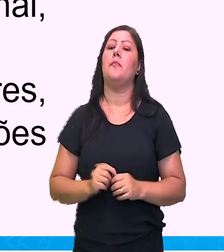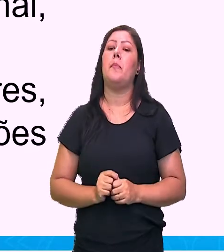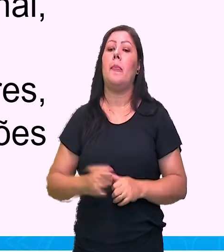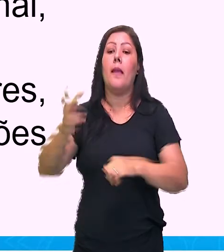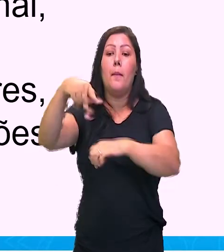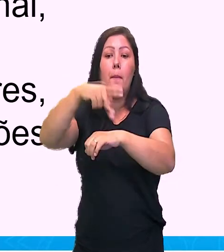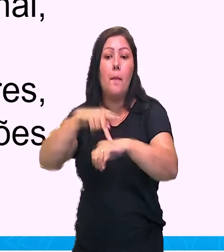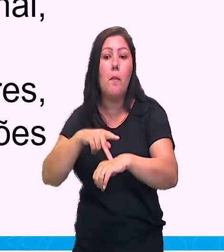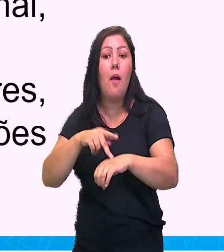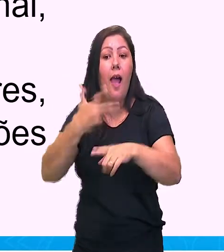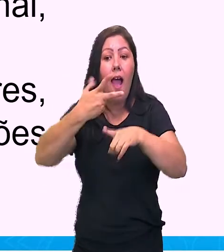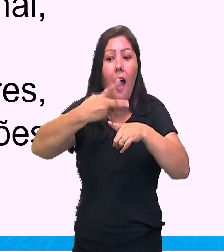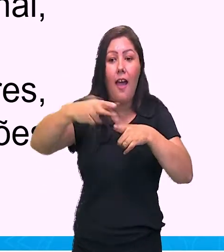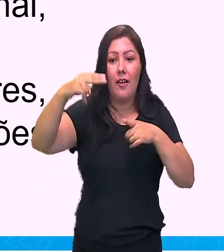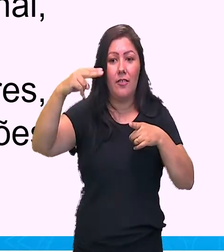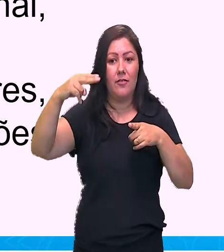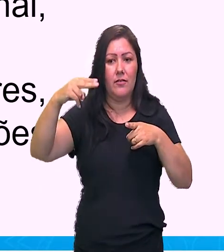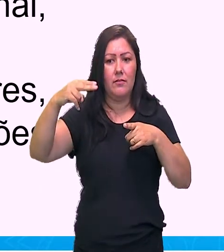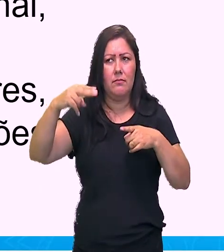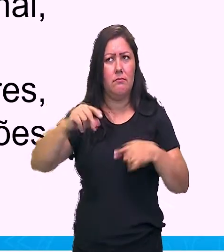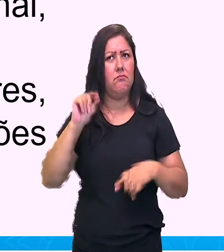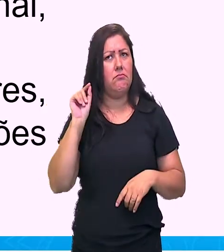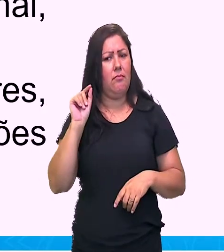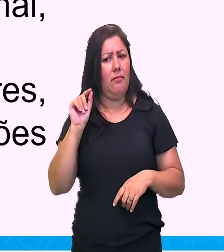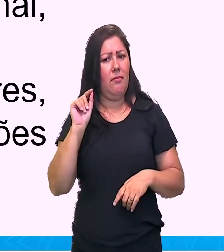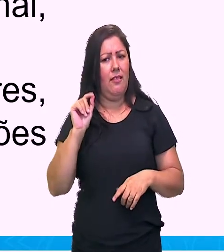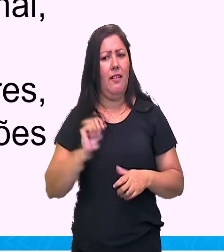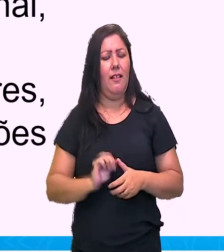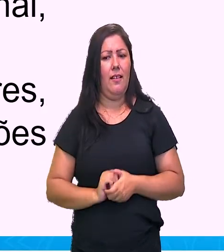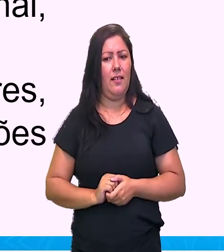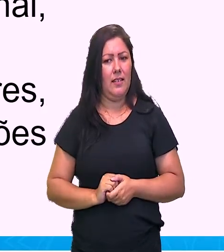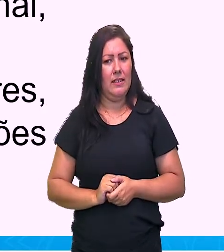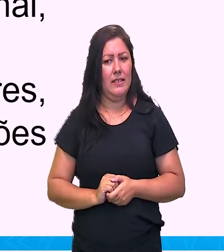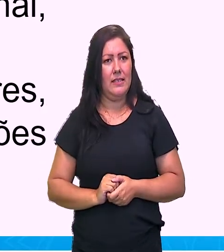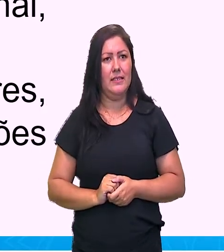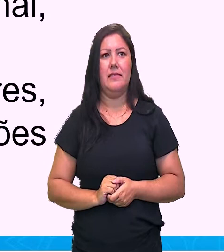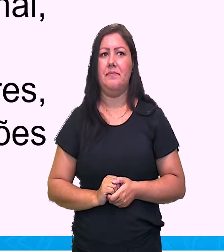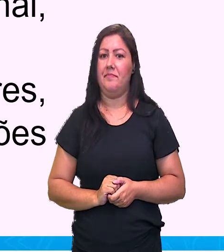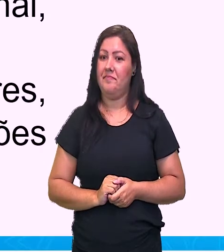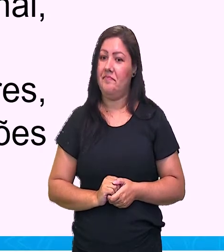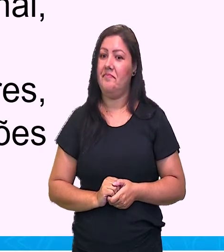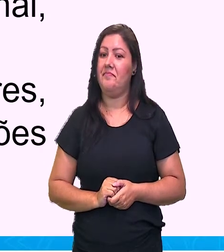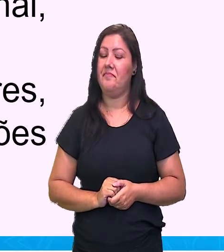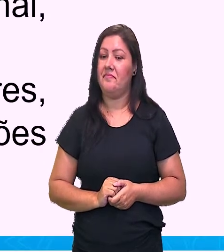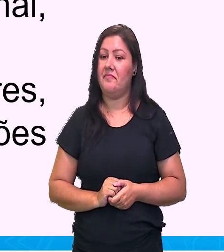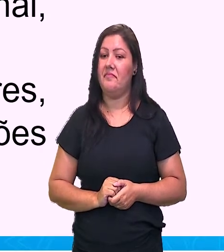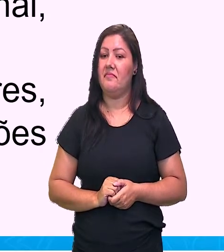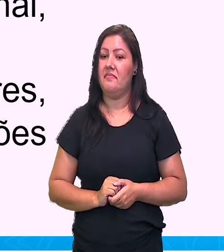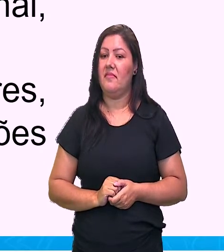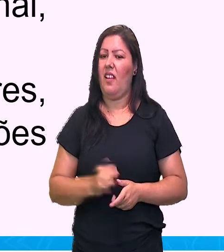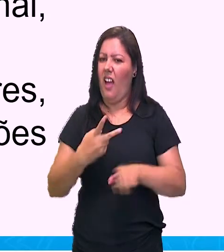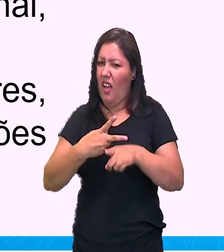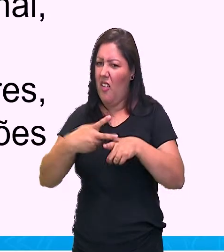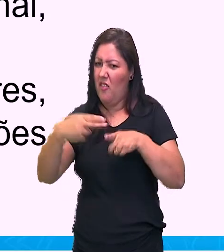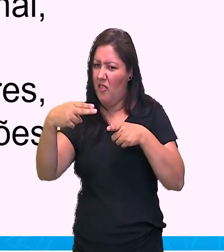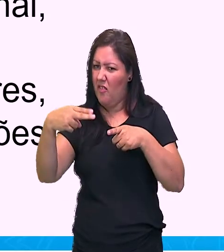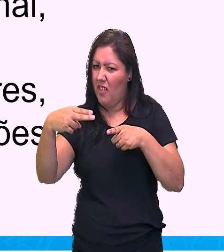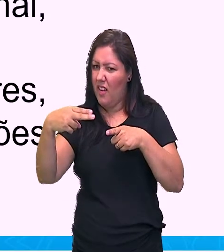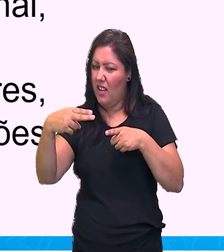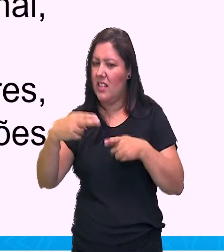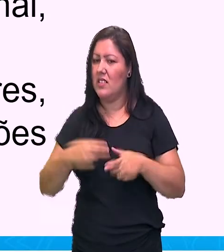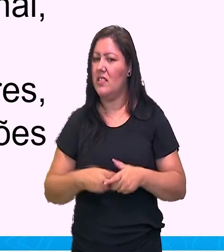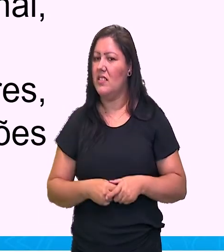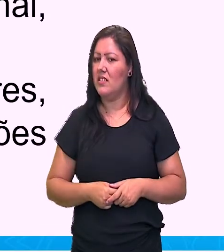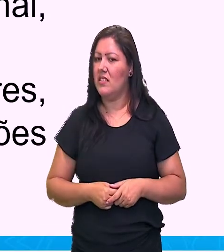Tem vencedores em guerra? Então a gente precisa de repensar isso aí, né? Os países vencedores do